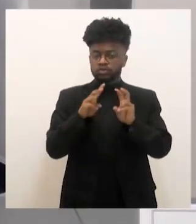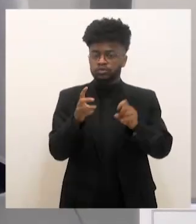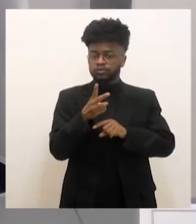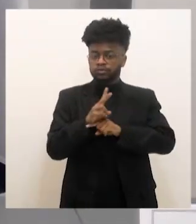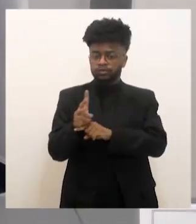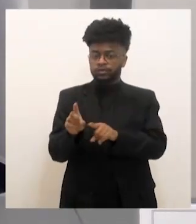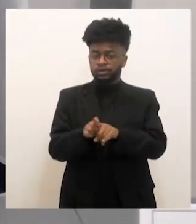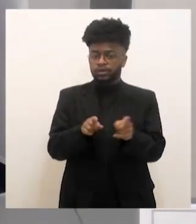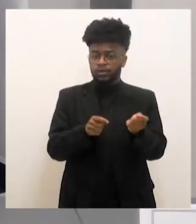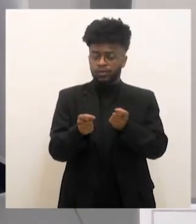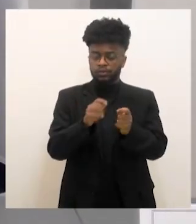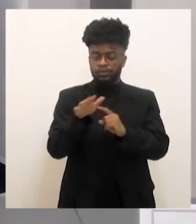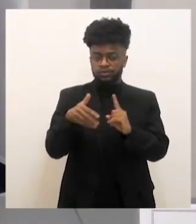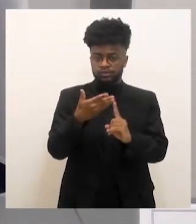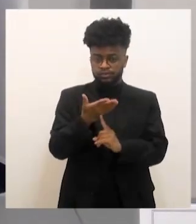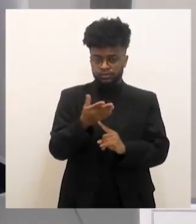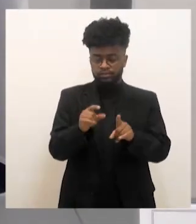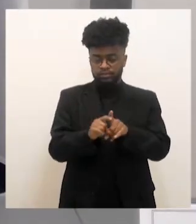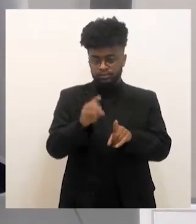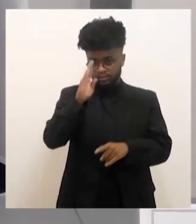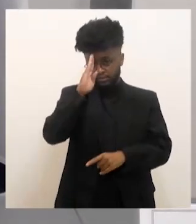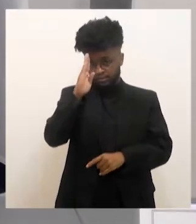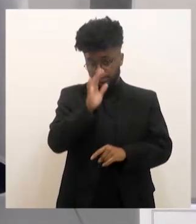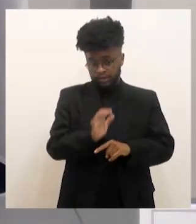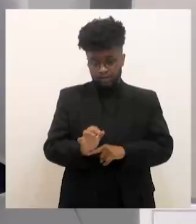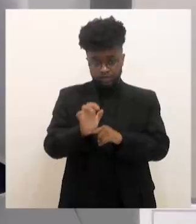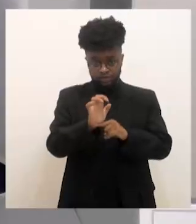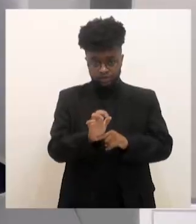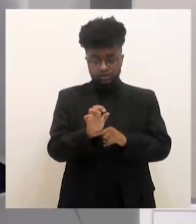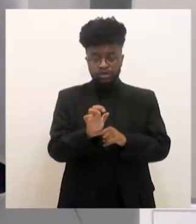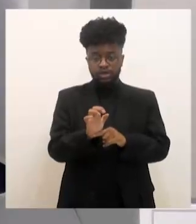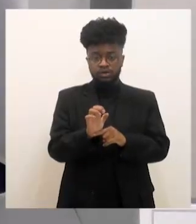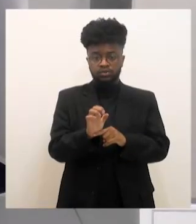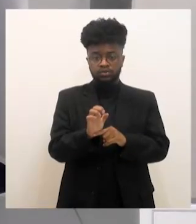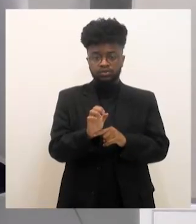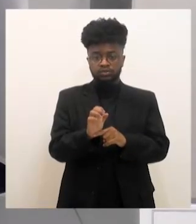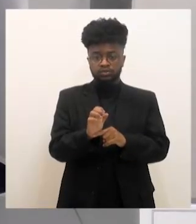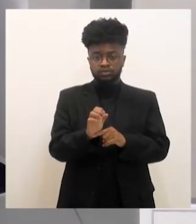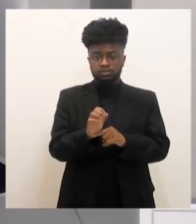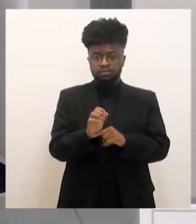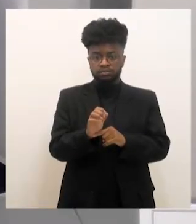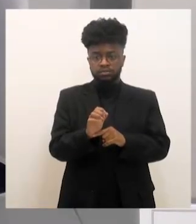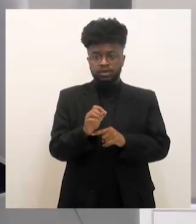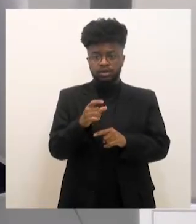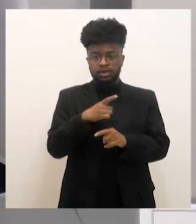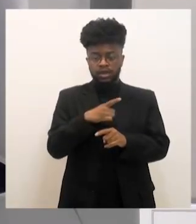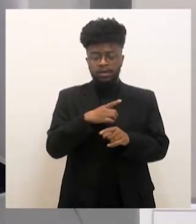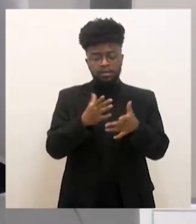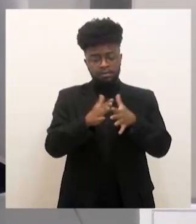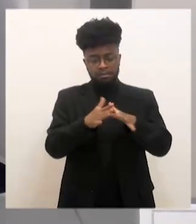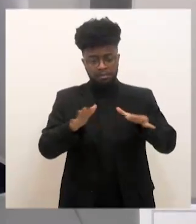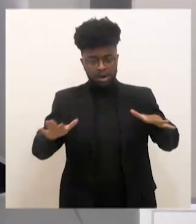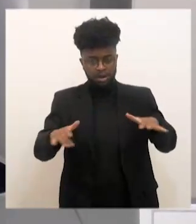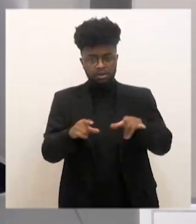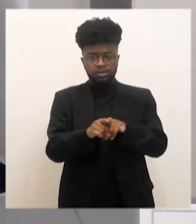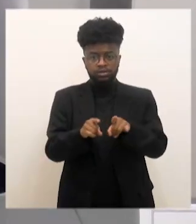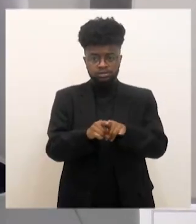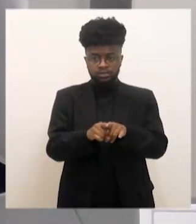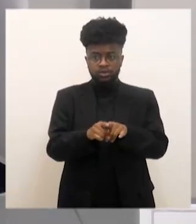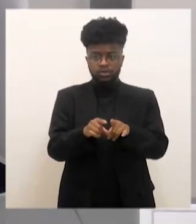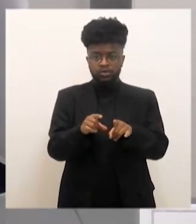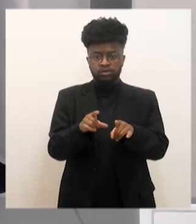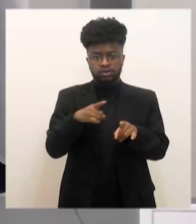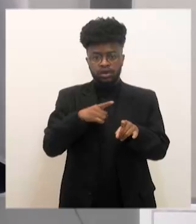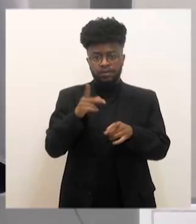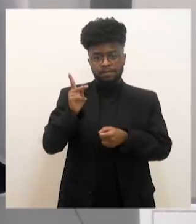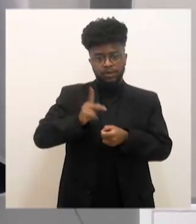o controle ambiental, sobretudo num estado que é agraciado por Deus com uma costa e que tem exploração habitual de petróleo,